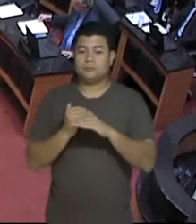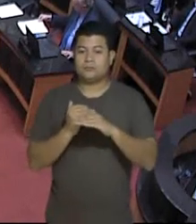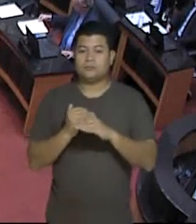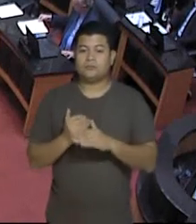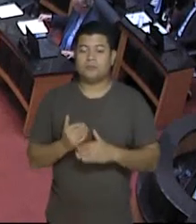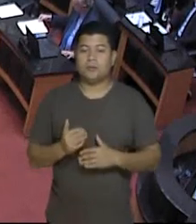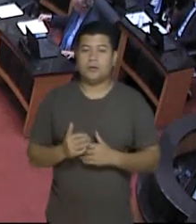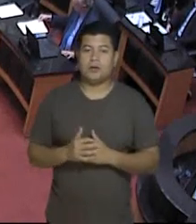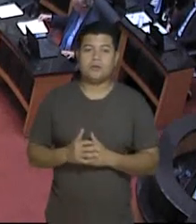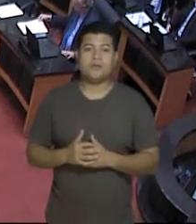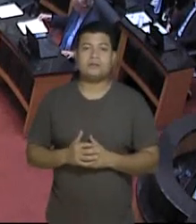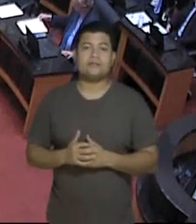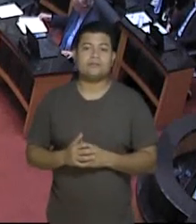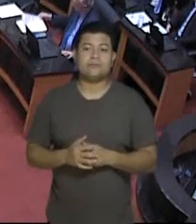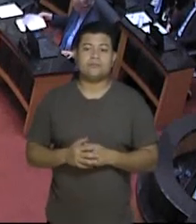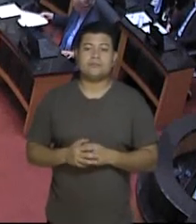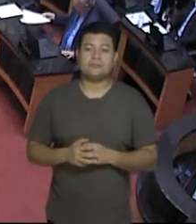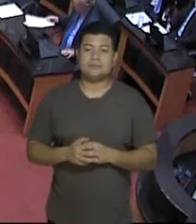unanimidade.